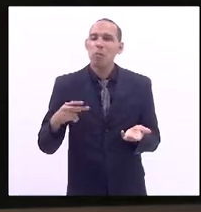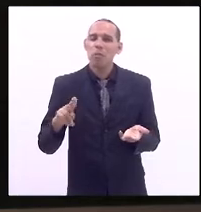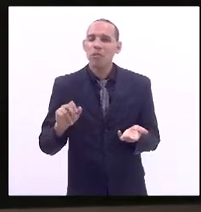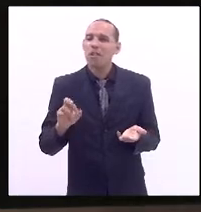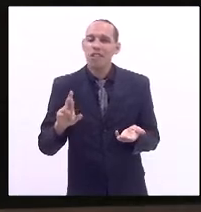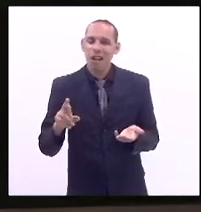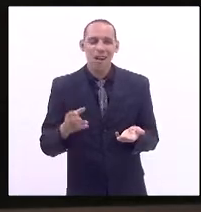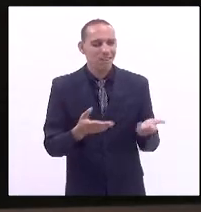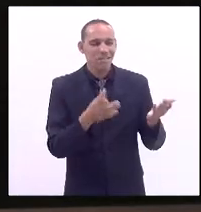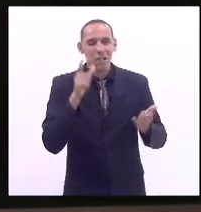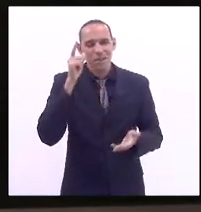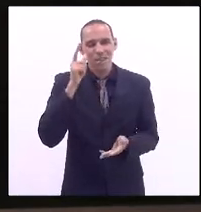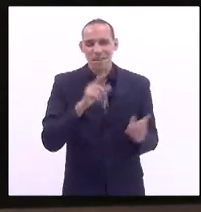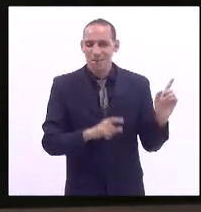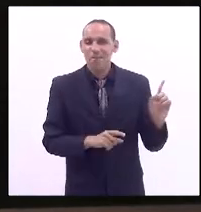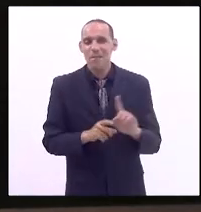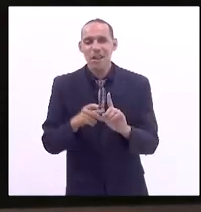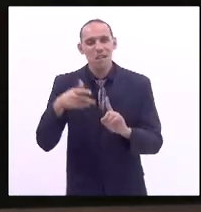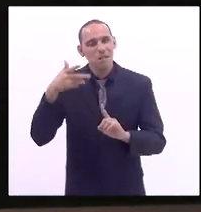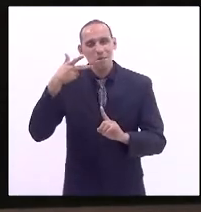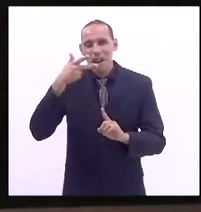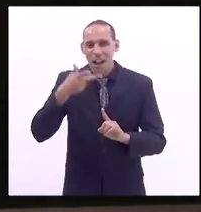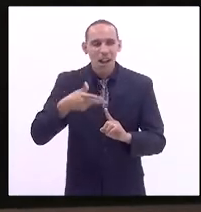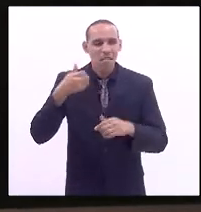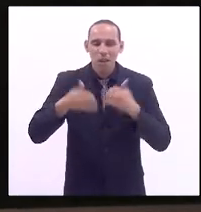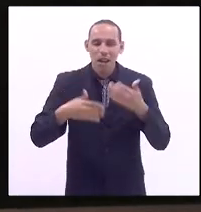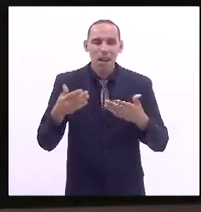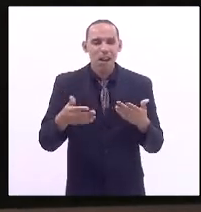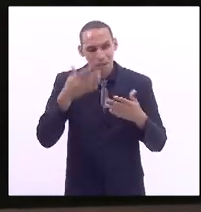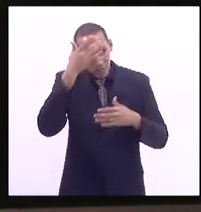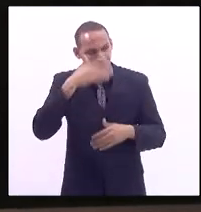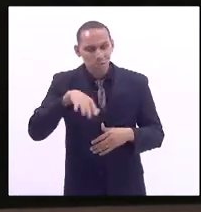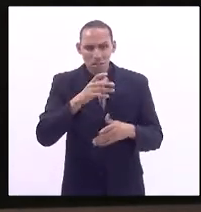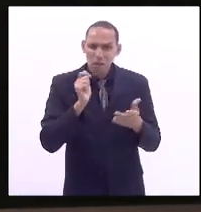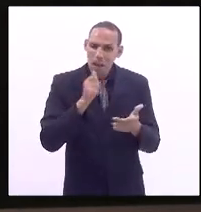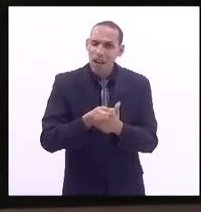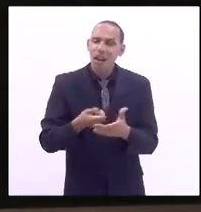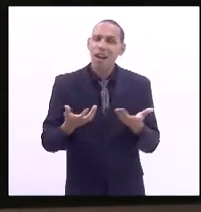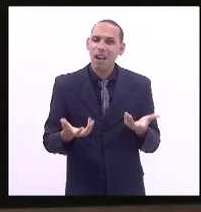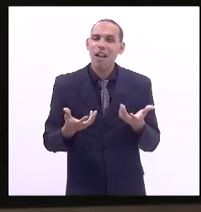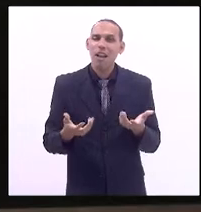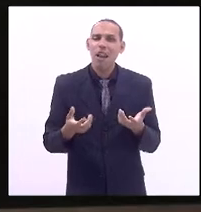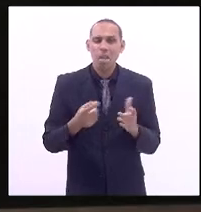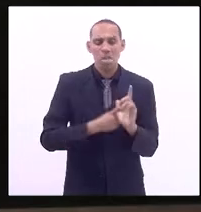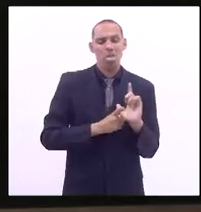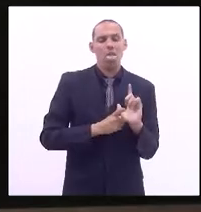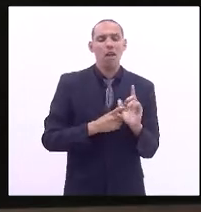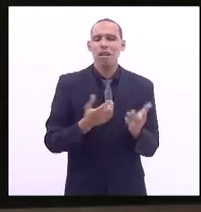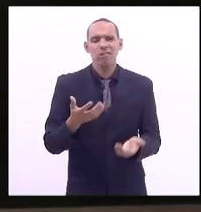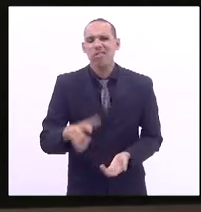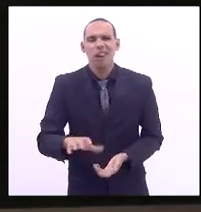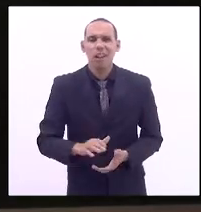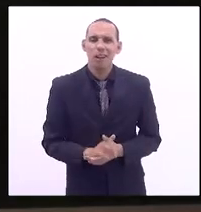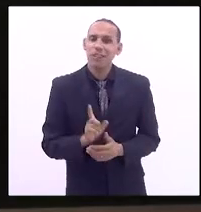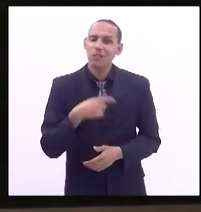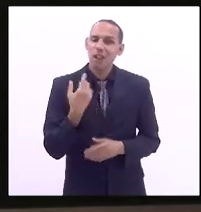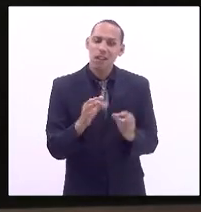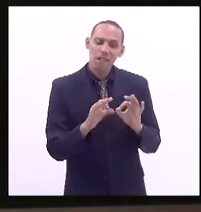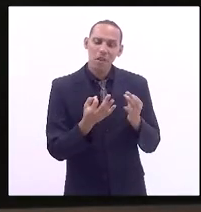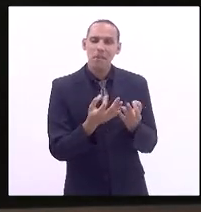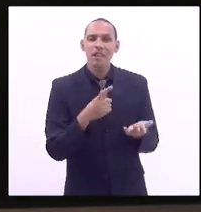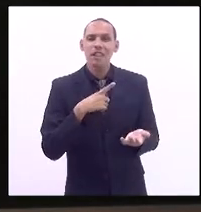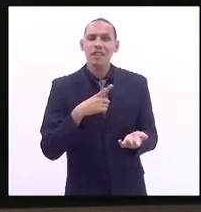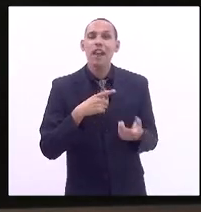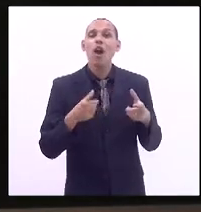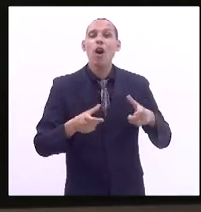você vai falar ela sabe as pessoas elas querem pagar as pessoas não quero deixar de pagar não a gente tem famílias